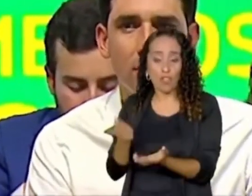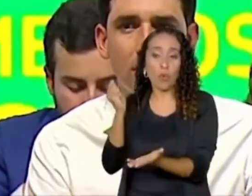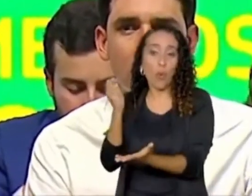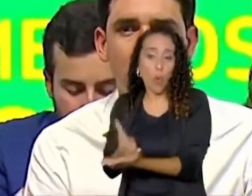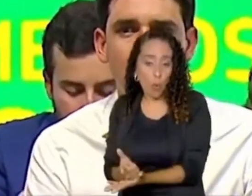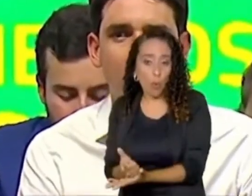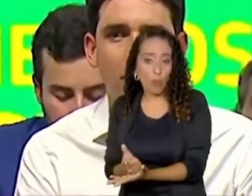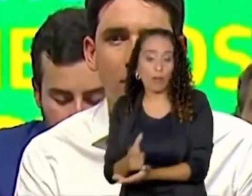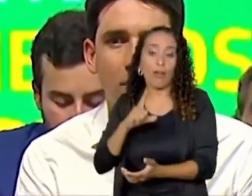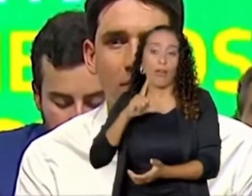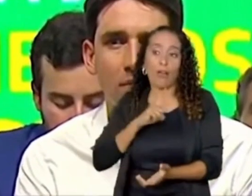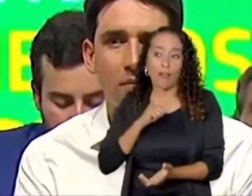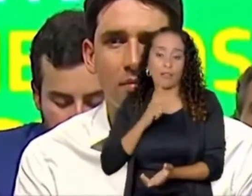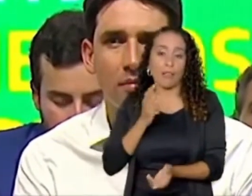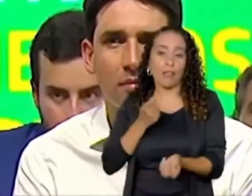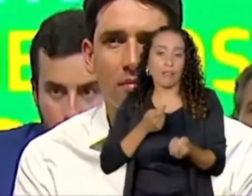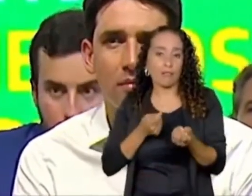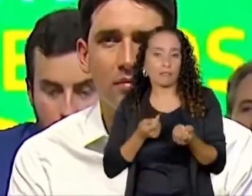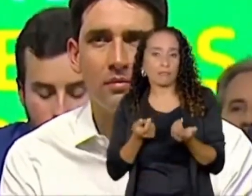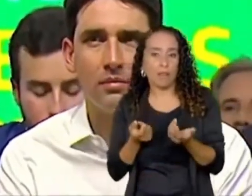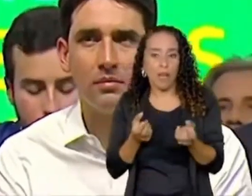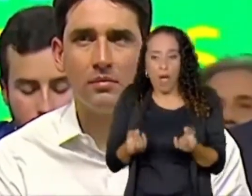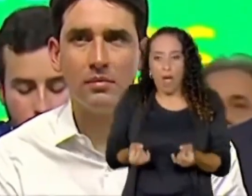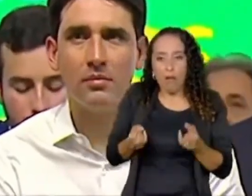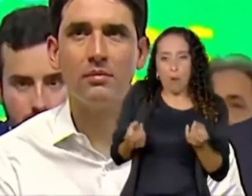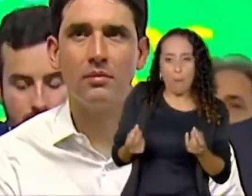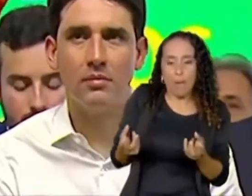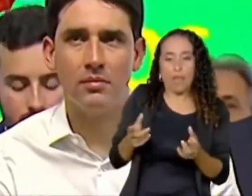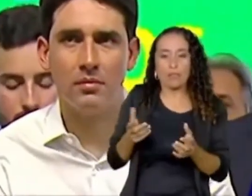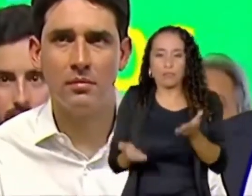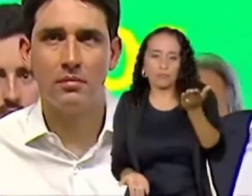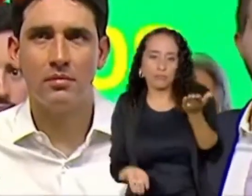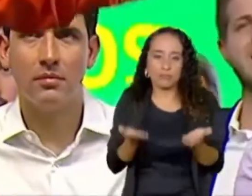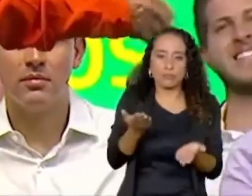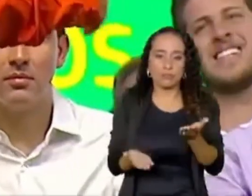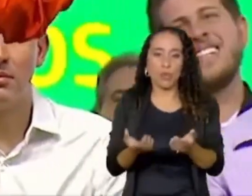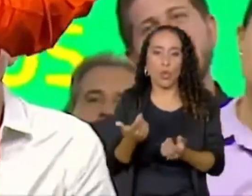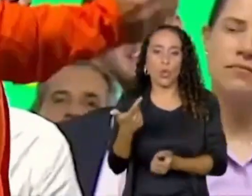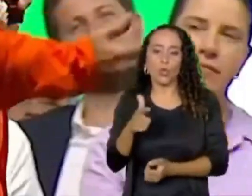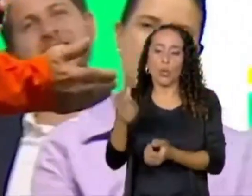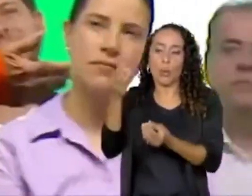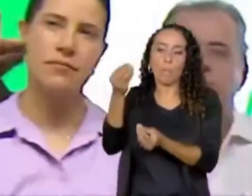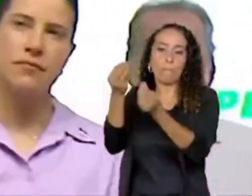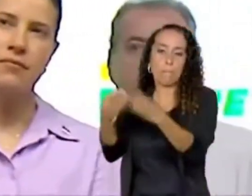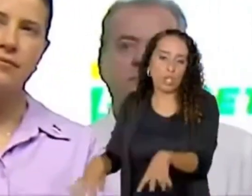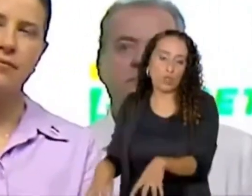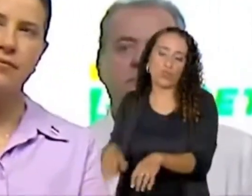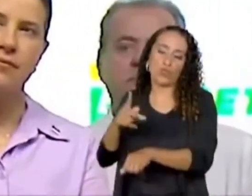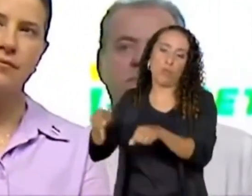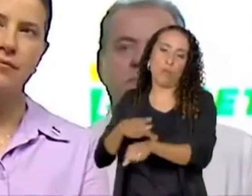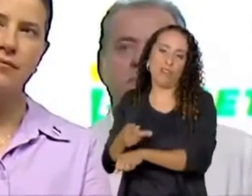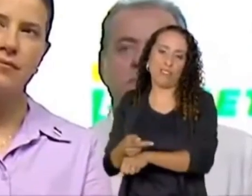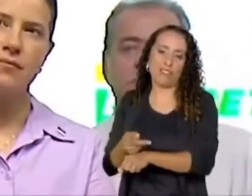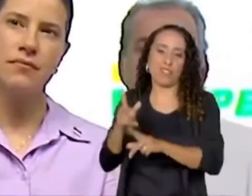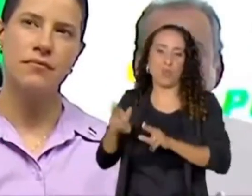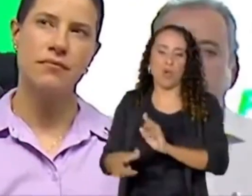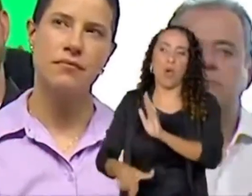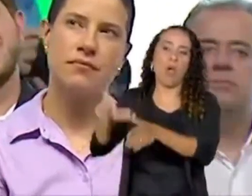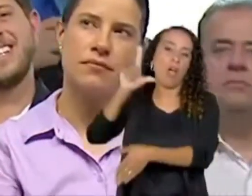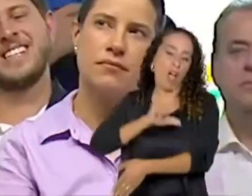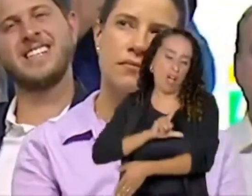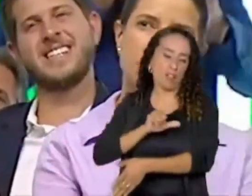comércio equilibrado. Você não tem uma diferença de prejuízo para um país todo ano, como a Venezuela tinha com o